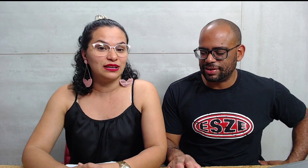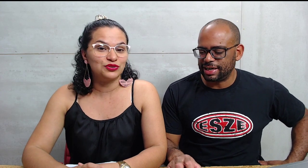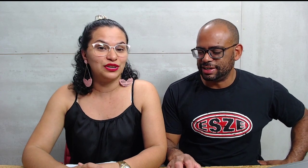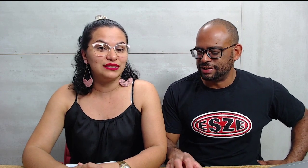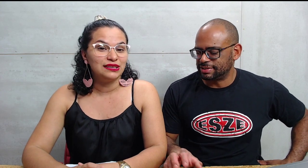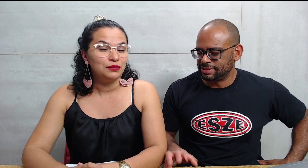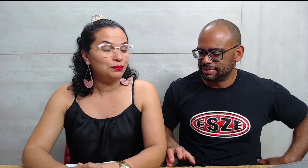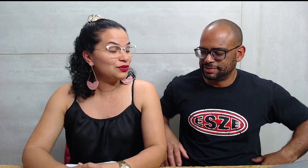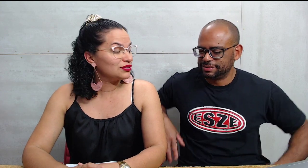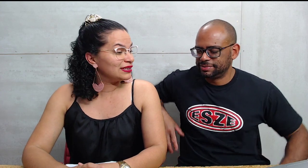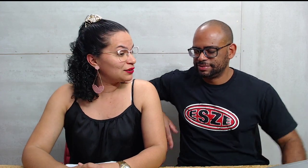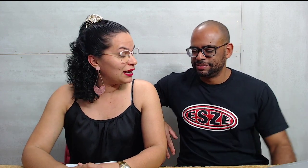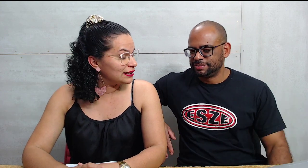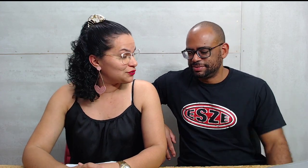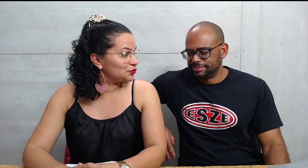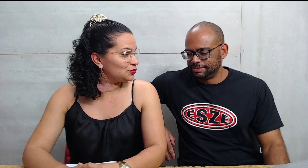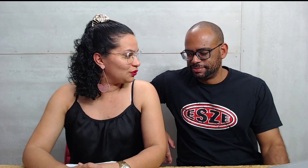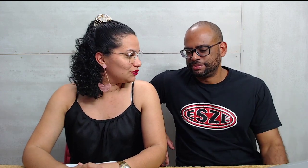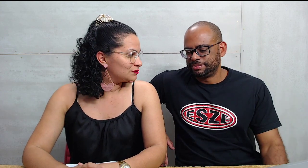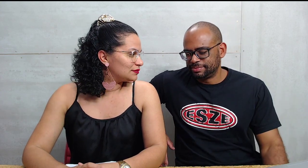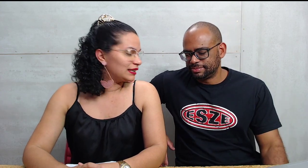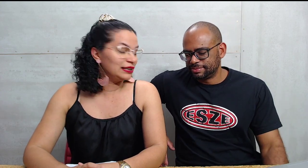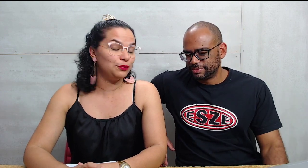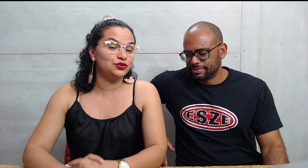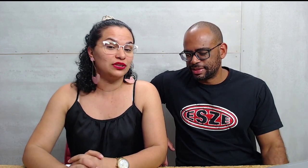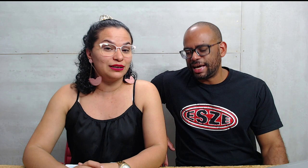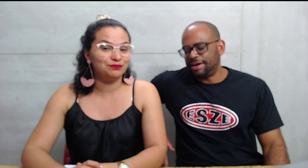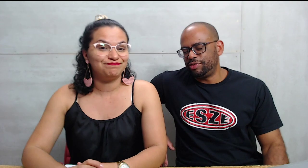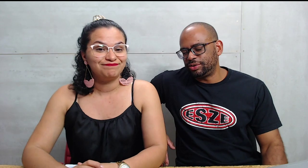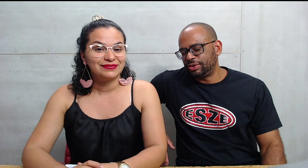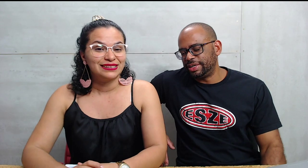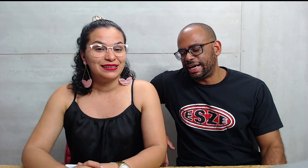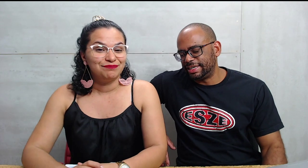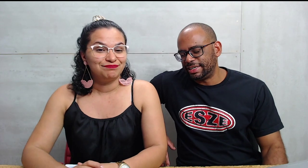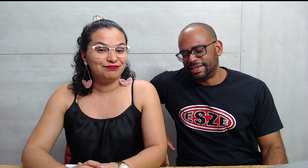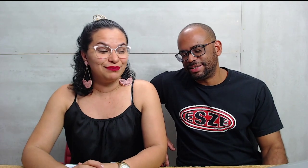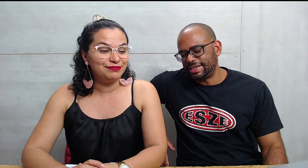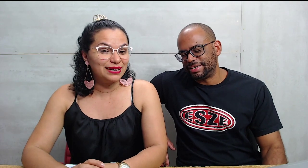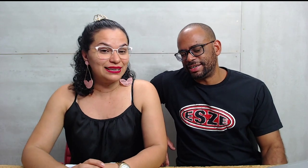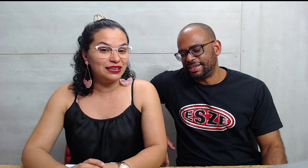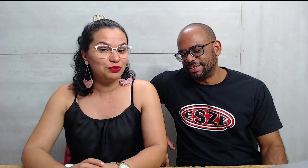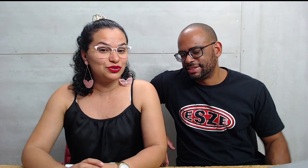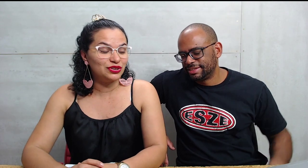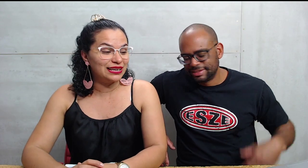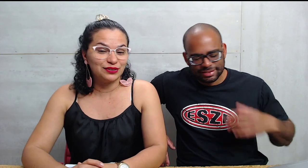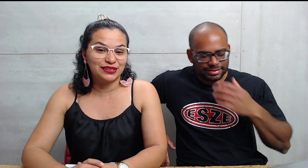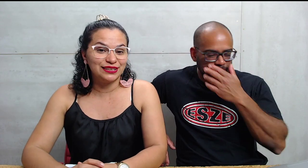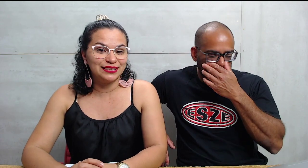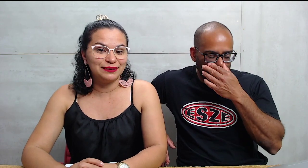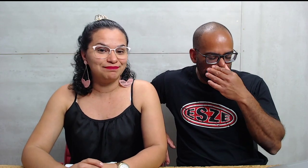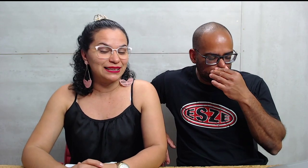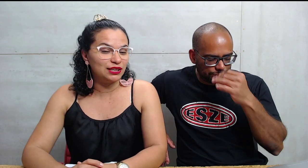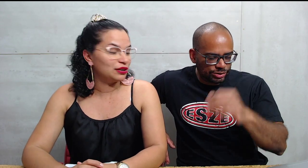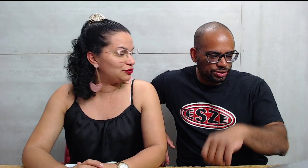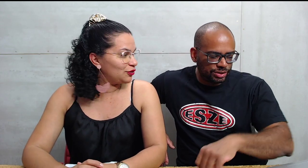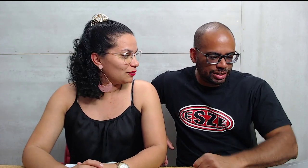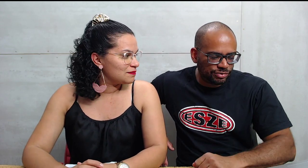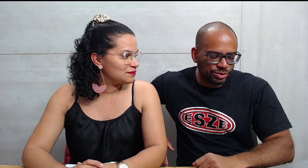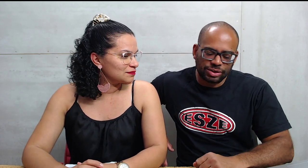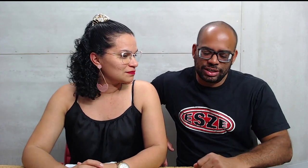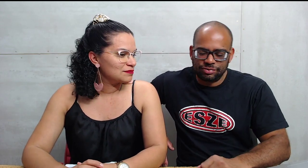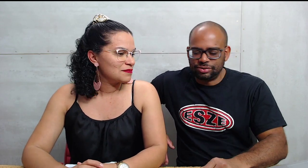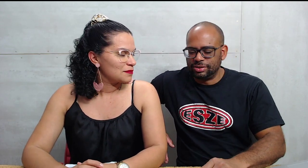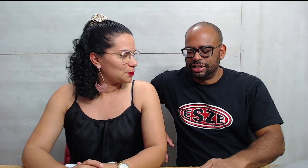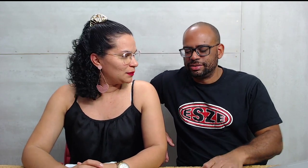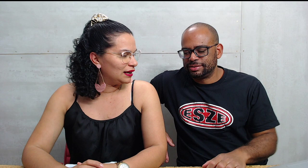Bolsonaro especulações. Raiz. Bolsonaro raiz voltou? Aquele Bolsonaro... Ah, voltou nada, não, nada. Aquele Bolsonaro que não, bateu, voltou, levou? Não,